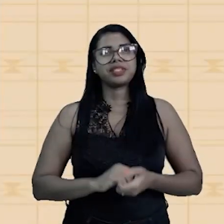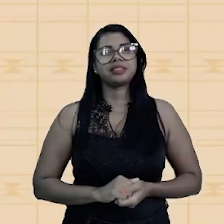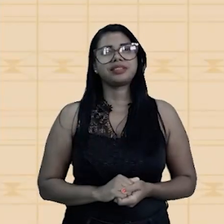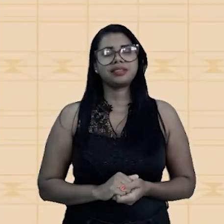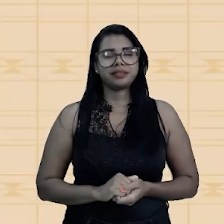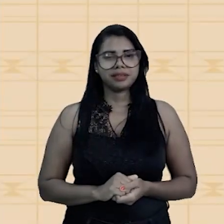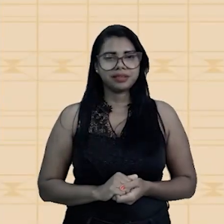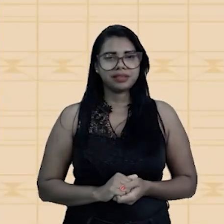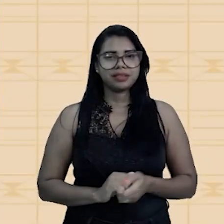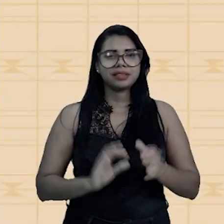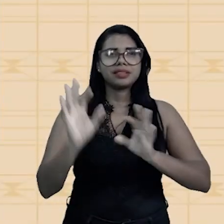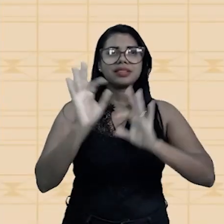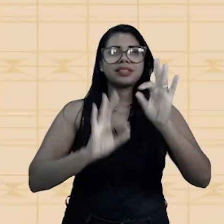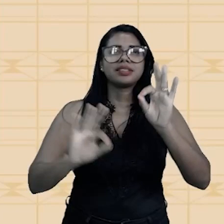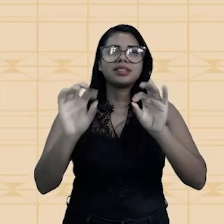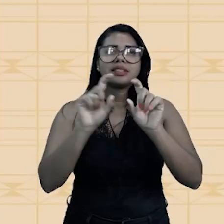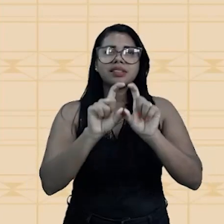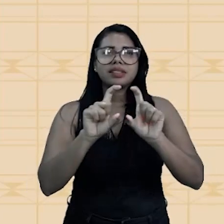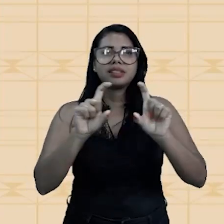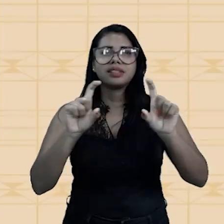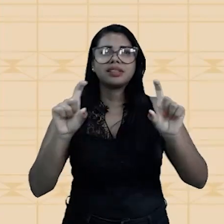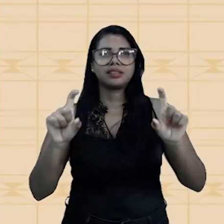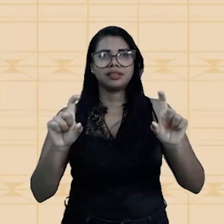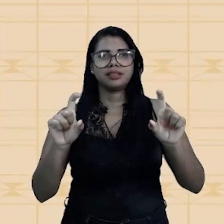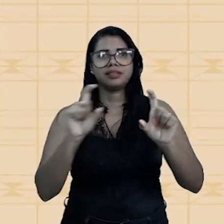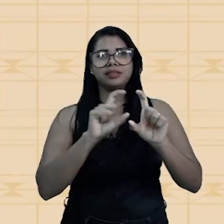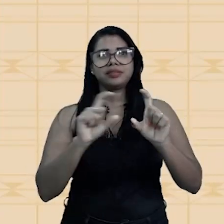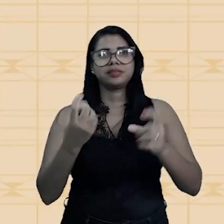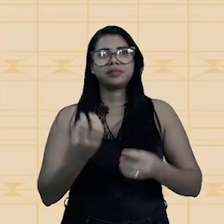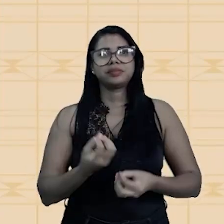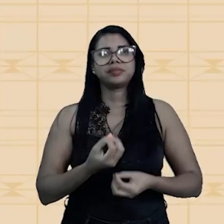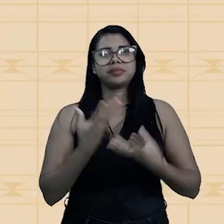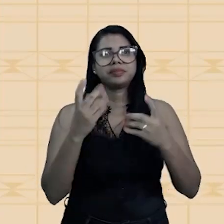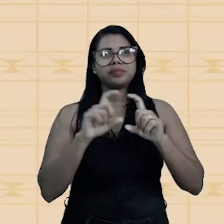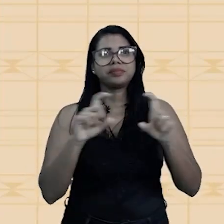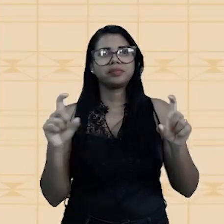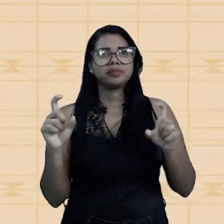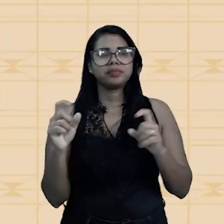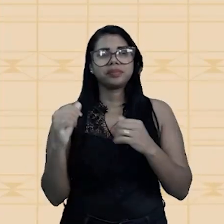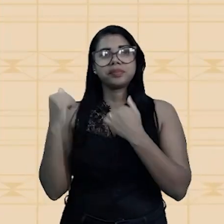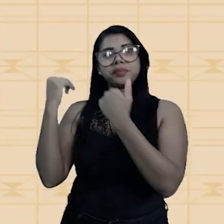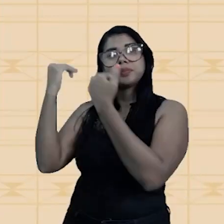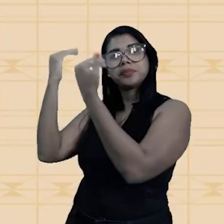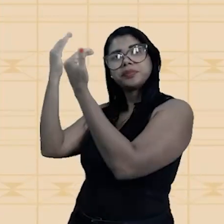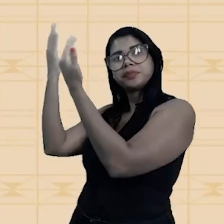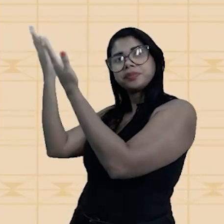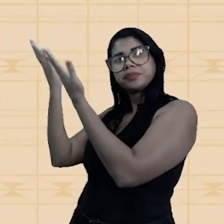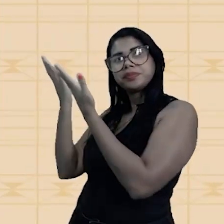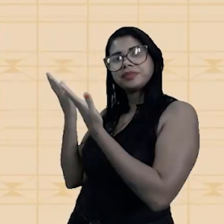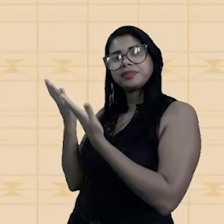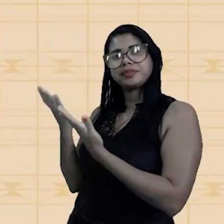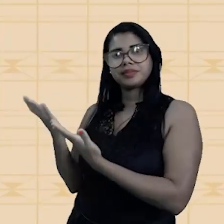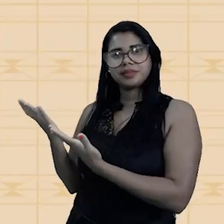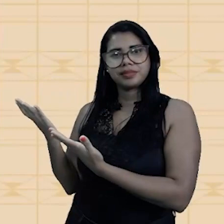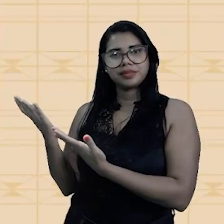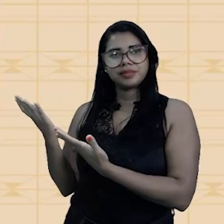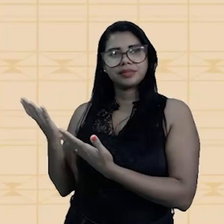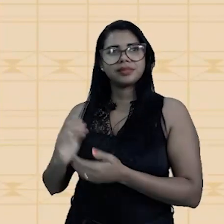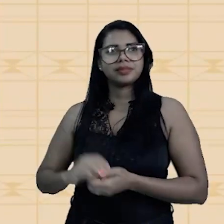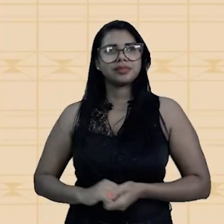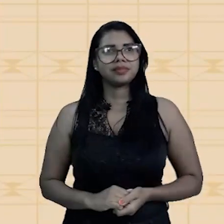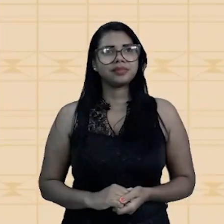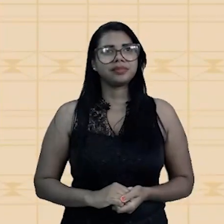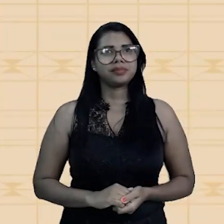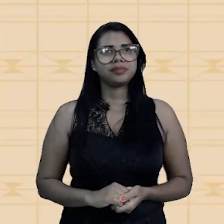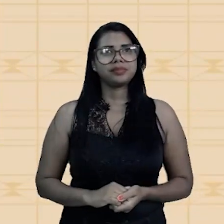elaboração da frase, tem a ver com a elaboração dos versos, né? Por exemplo, a utilização de uma vírgula,